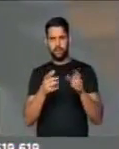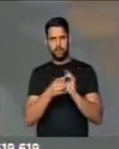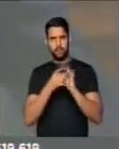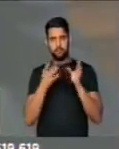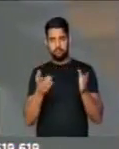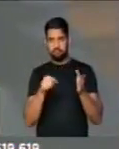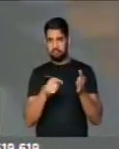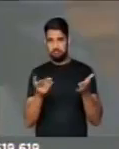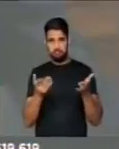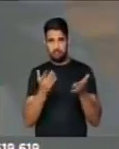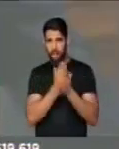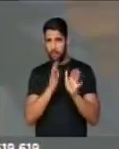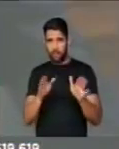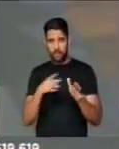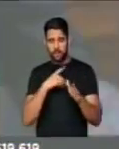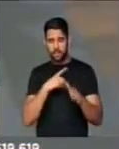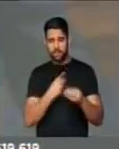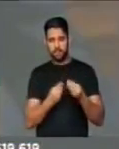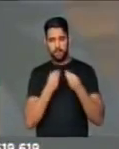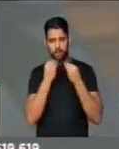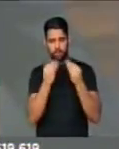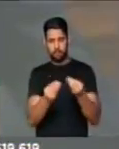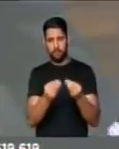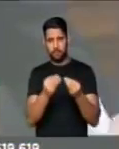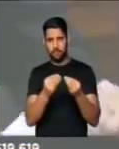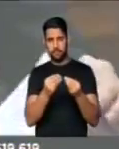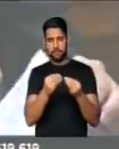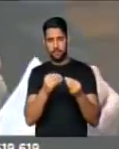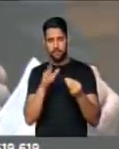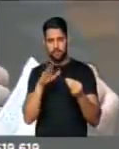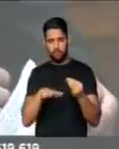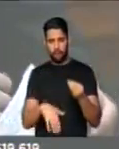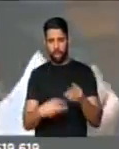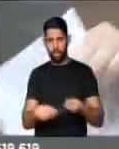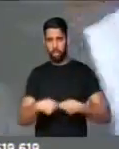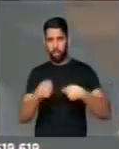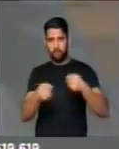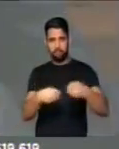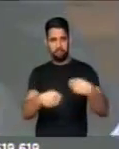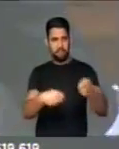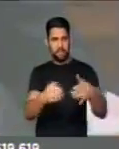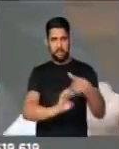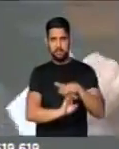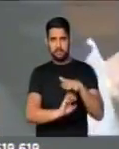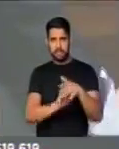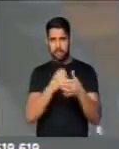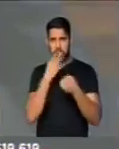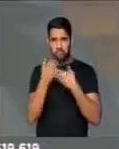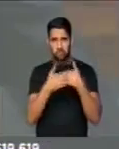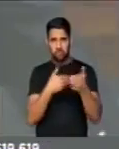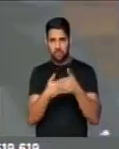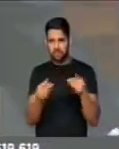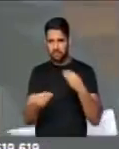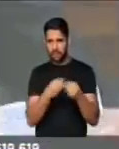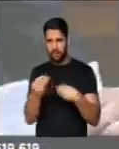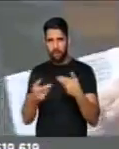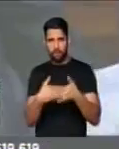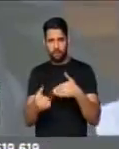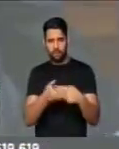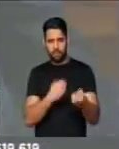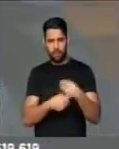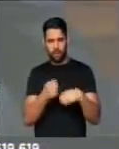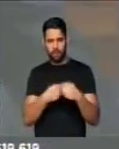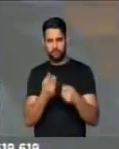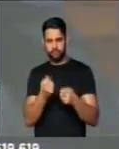democraticamente? Nós estamos dando de barato, então, que a privatização é boa de qualquer jeito, que o